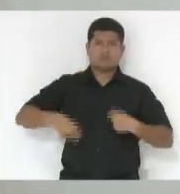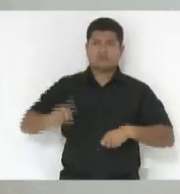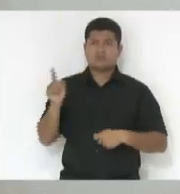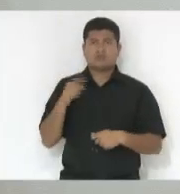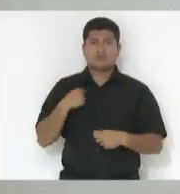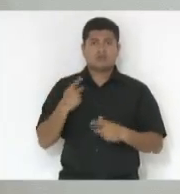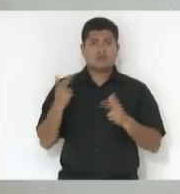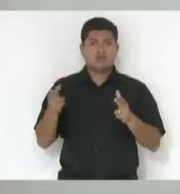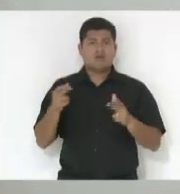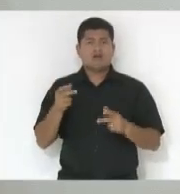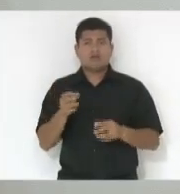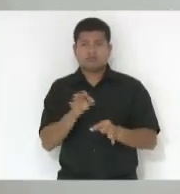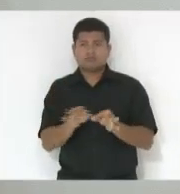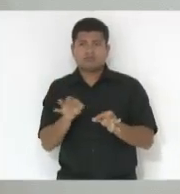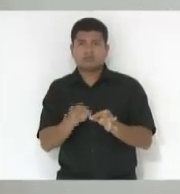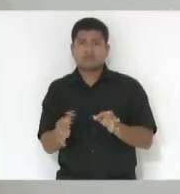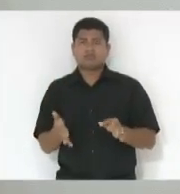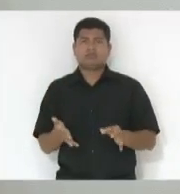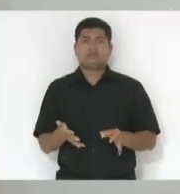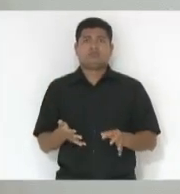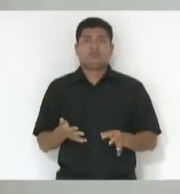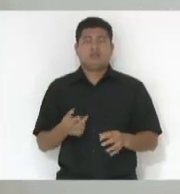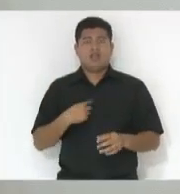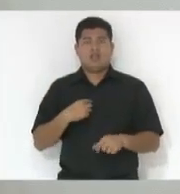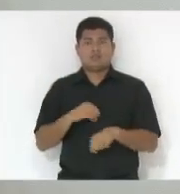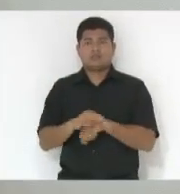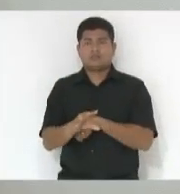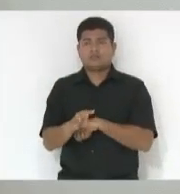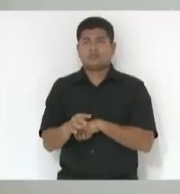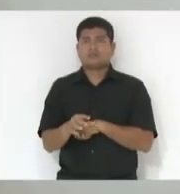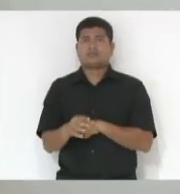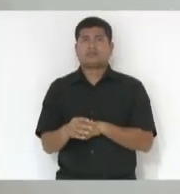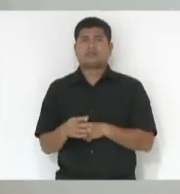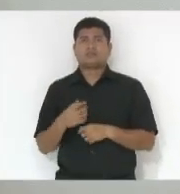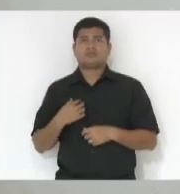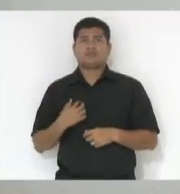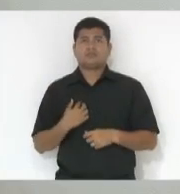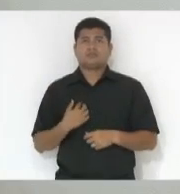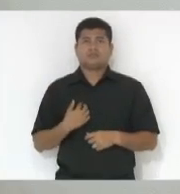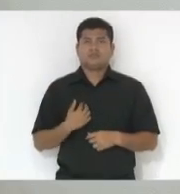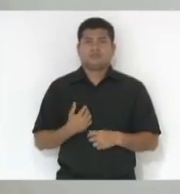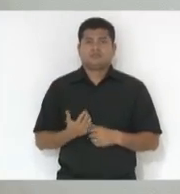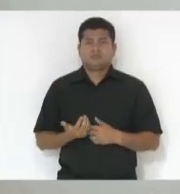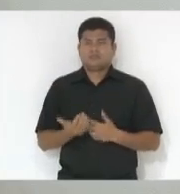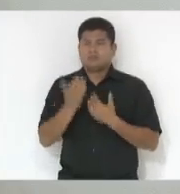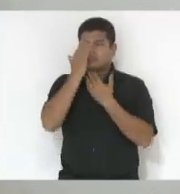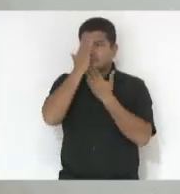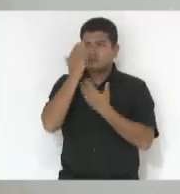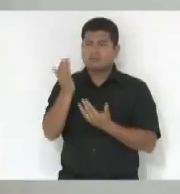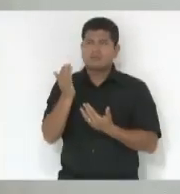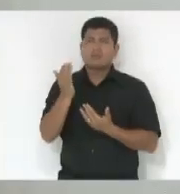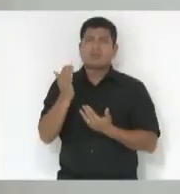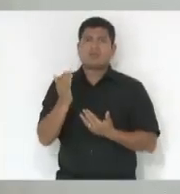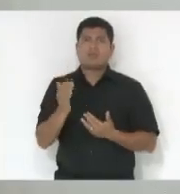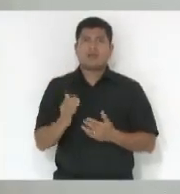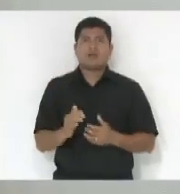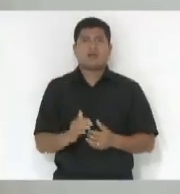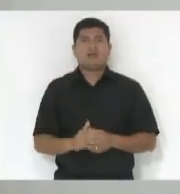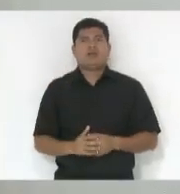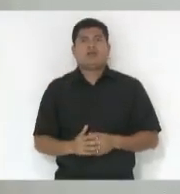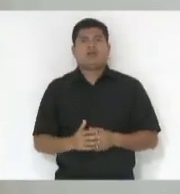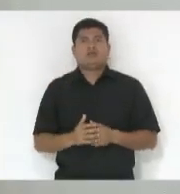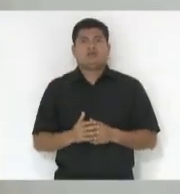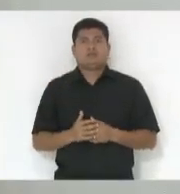essas entidades. Essa é a minha sugestão em favor de quem precisa muito. Deixo aqui meu muito obrigado e o meu agradecimento